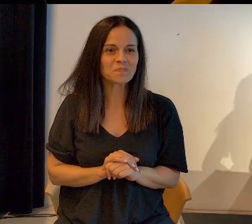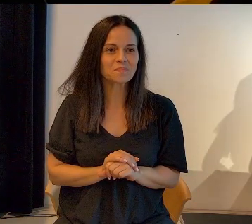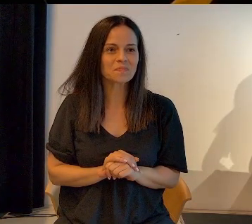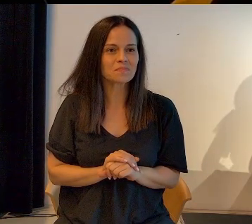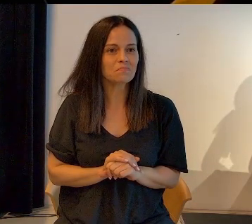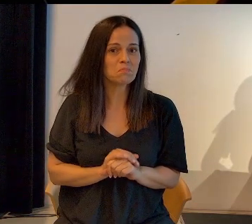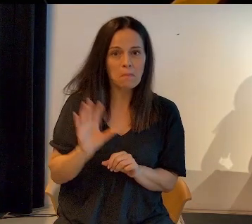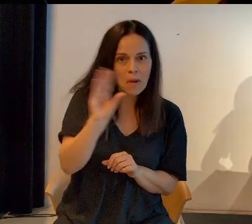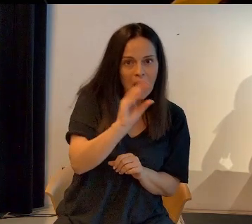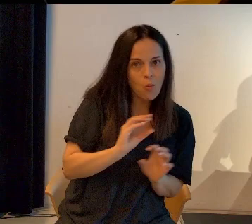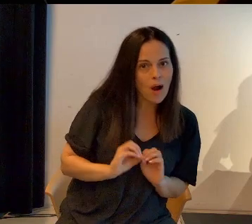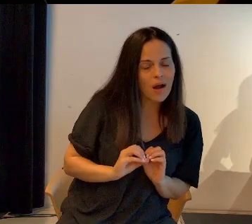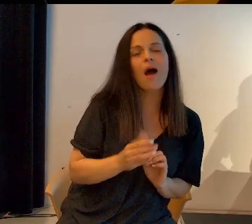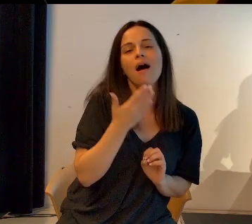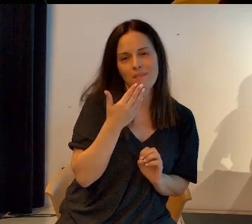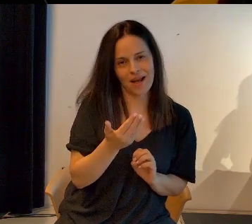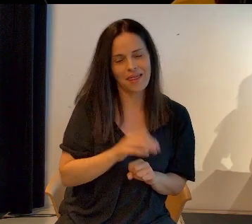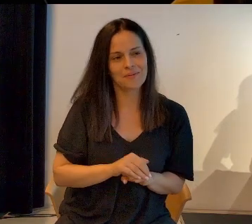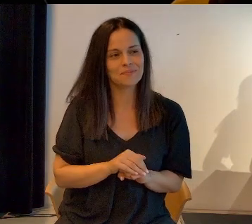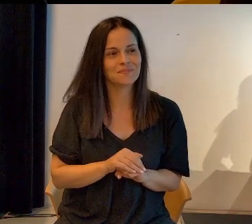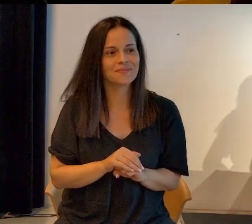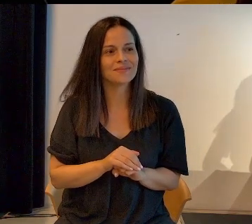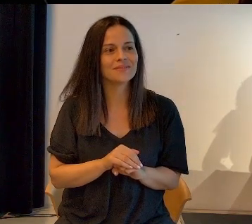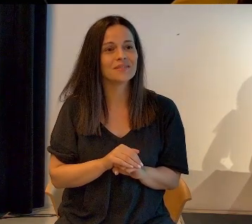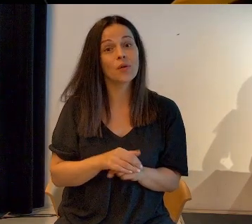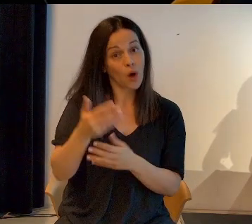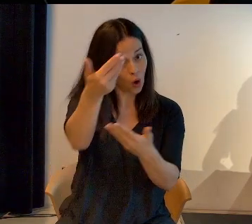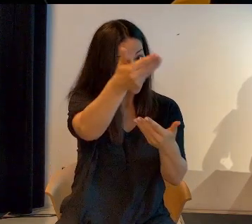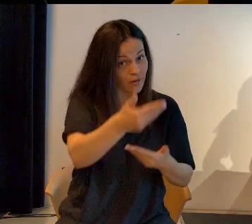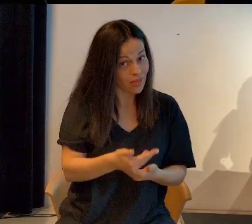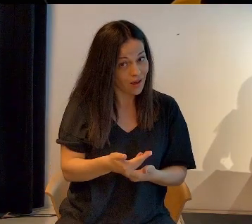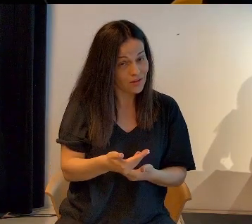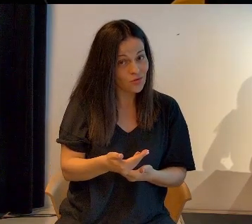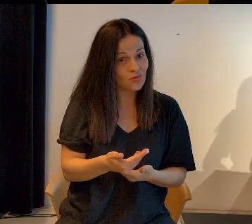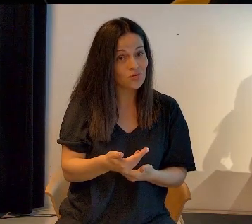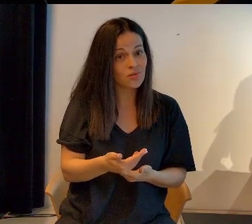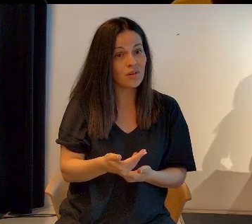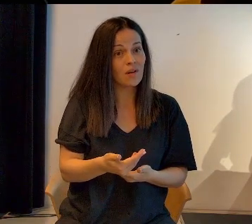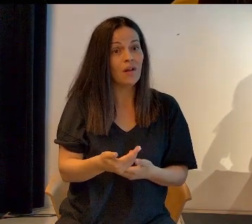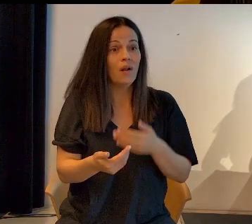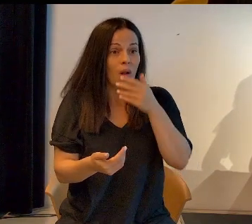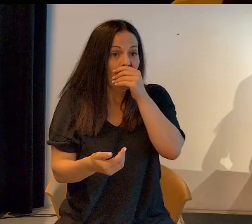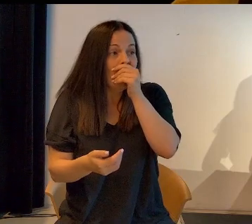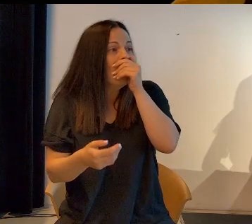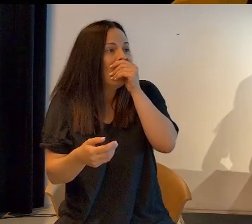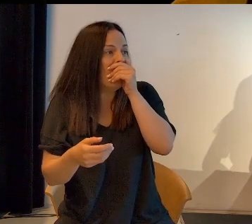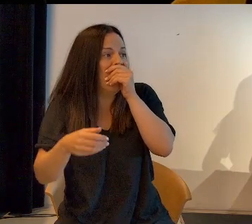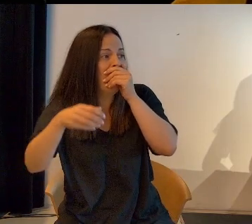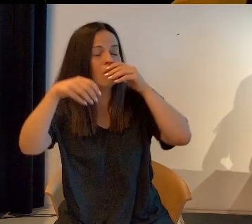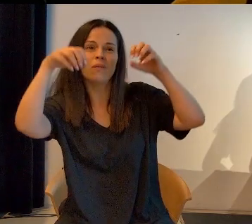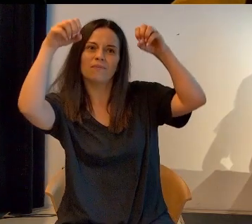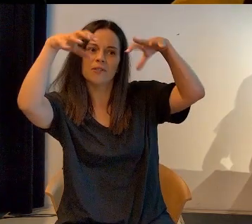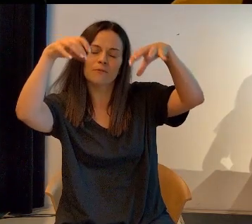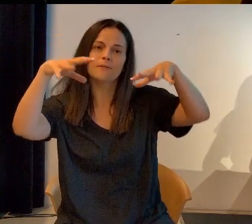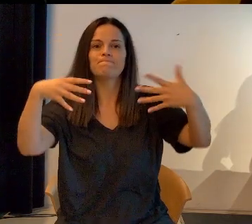Não havendo mais nada, muito obrigado a todos. E ficam convidados, nós estávamos agora a pensar, a chuva traiu-nos um bocadinho, mas estávamos a pensar ir lá